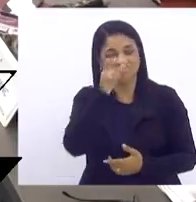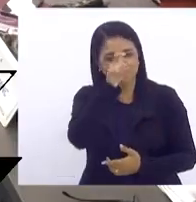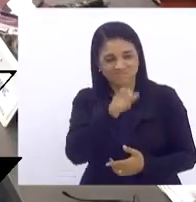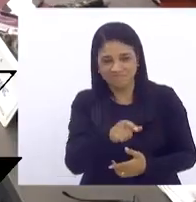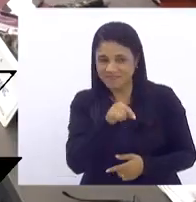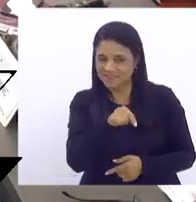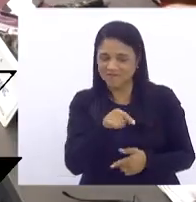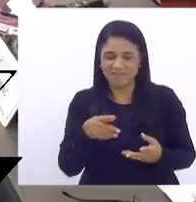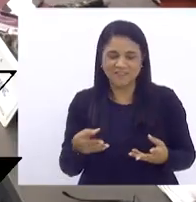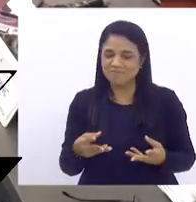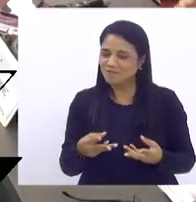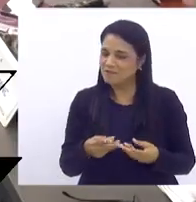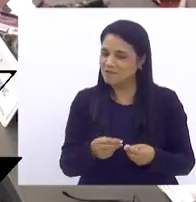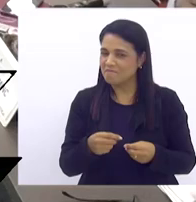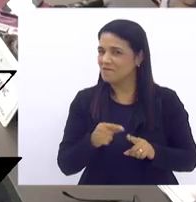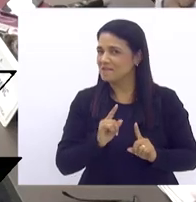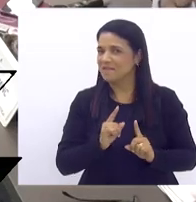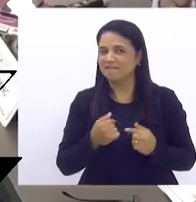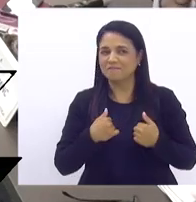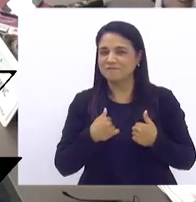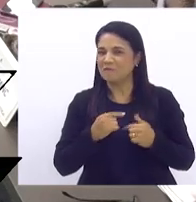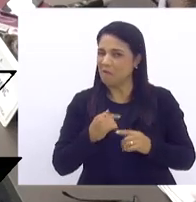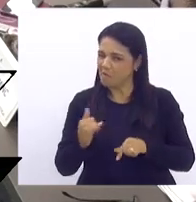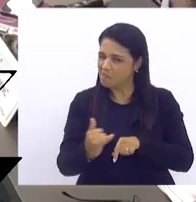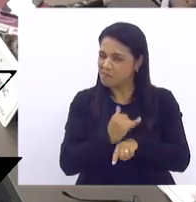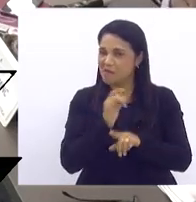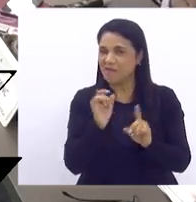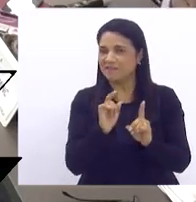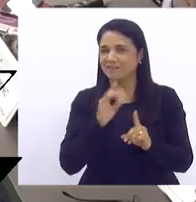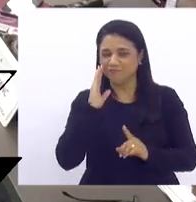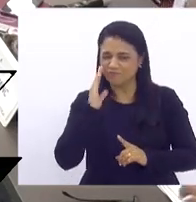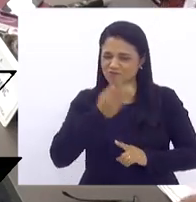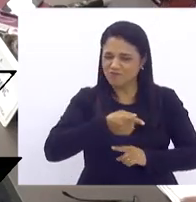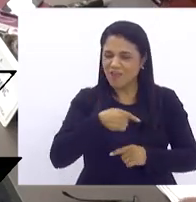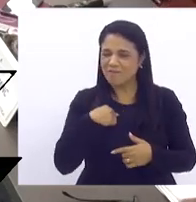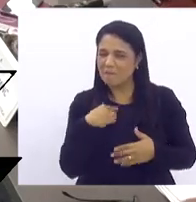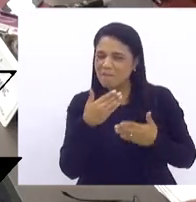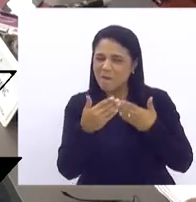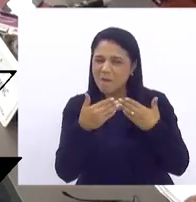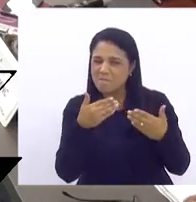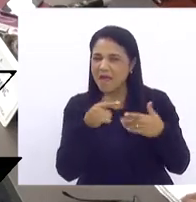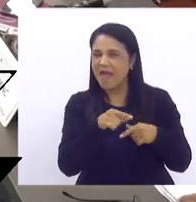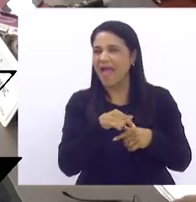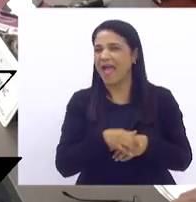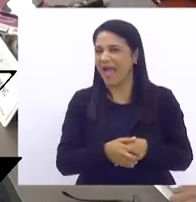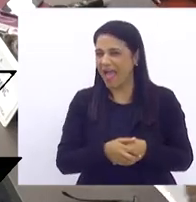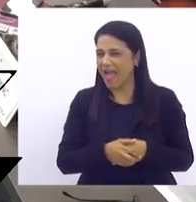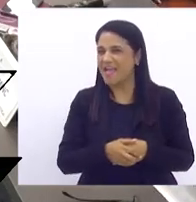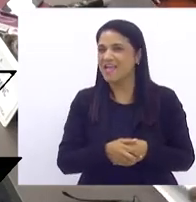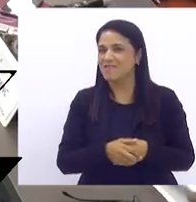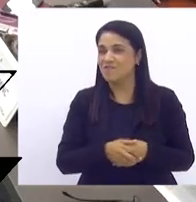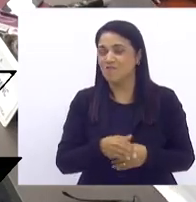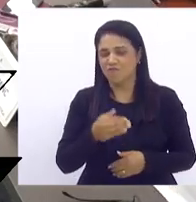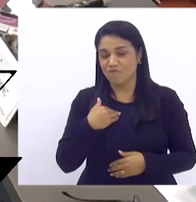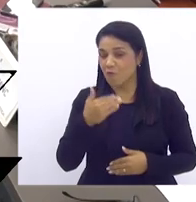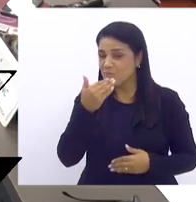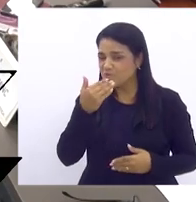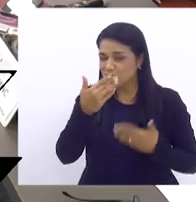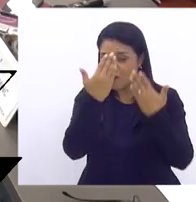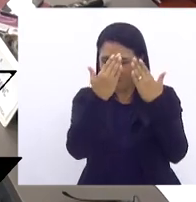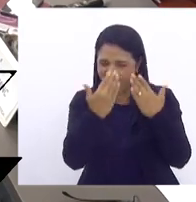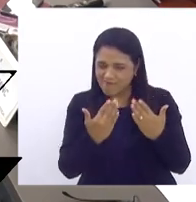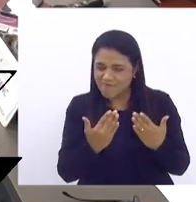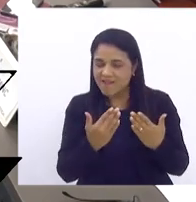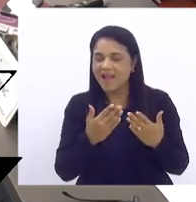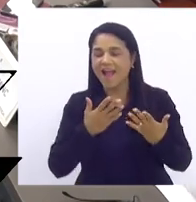me sensibilizar com isso. Vossa Excelência me engana direto com esse papinho seu. Eu vou pedir vista e vou